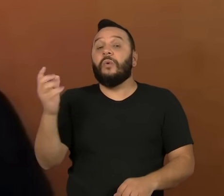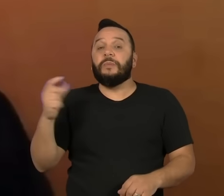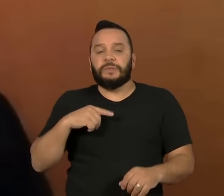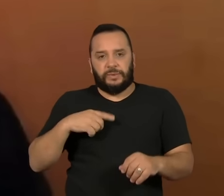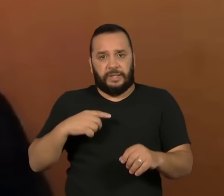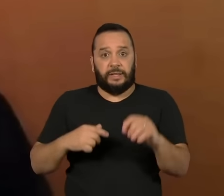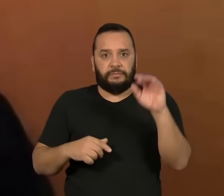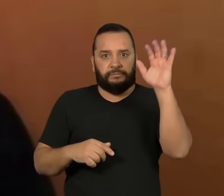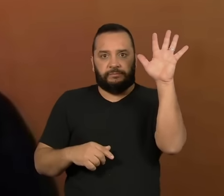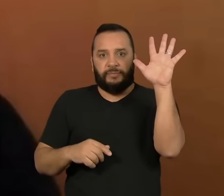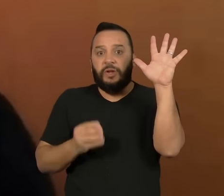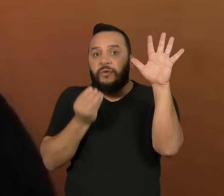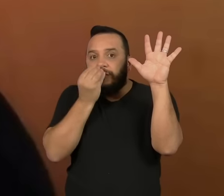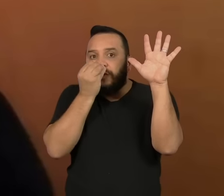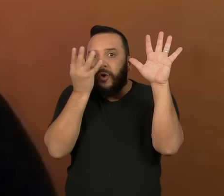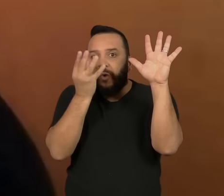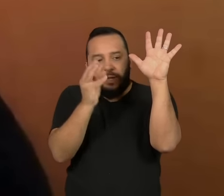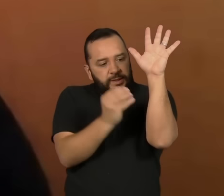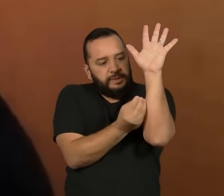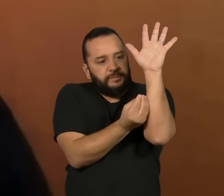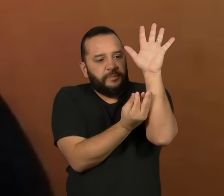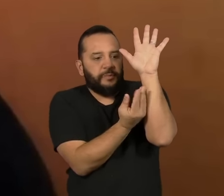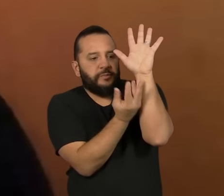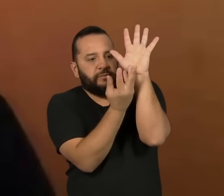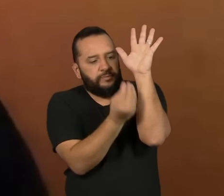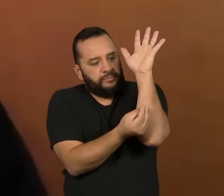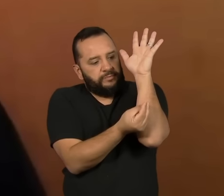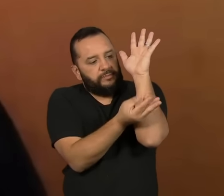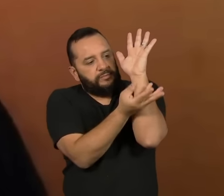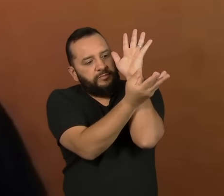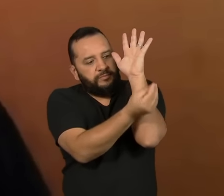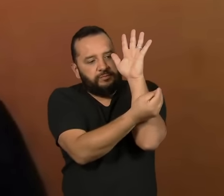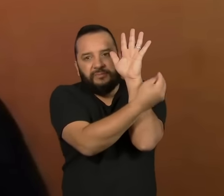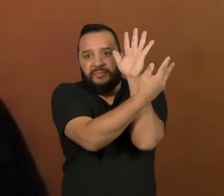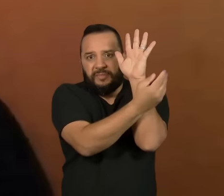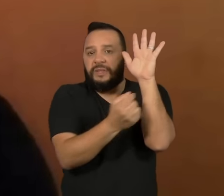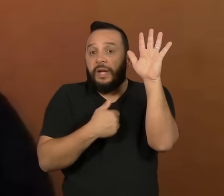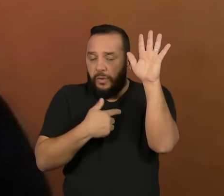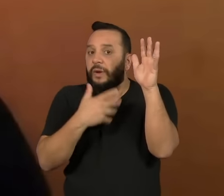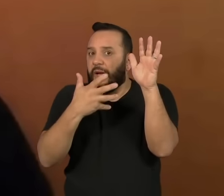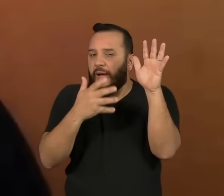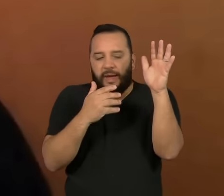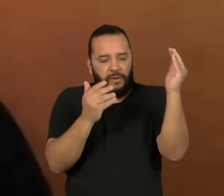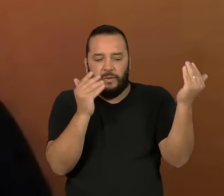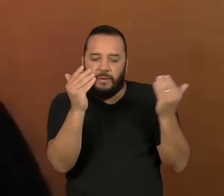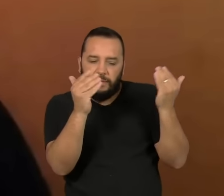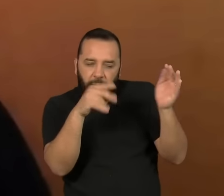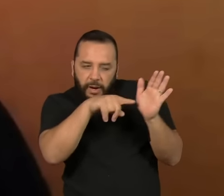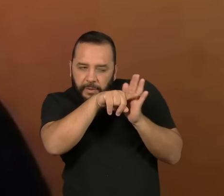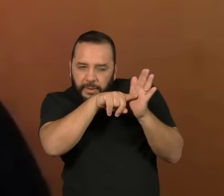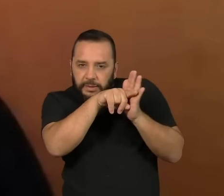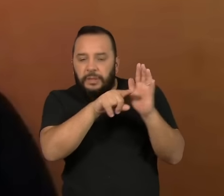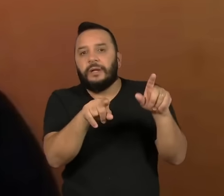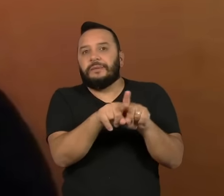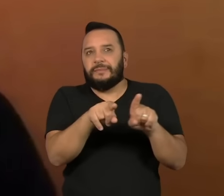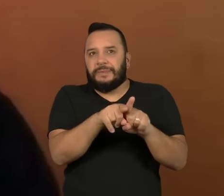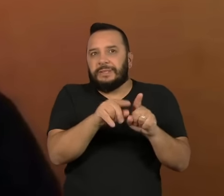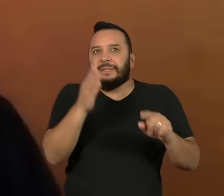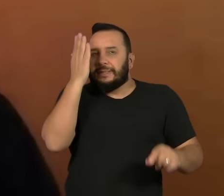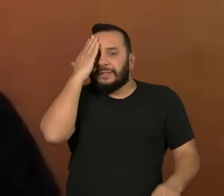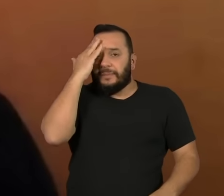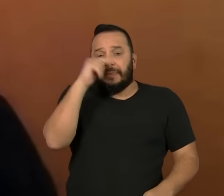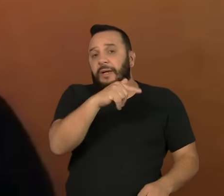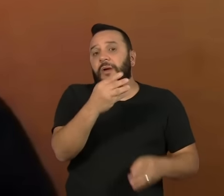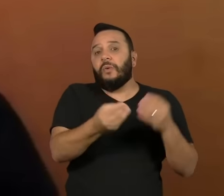testando, e aí a gente está querendo comparar também essas espécies com essas respostas mesmo, assim. A gente quer saber o